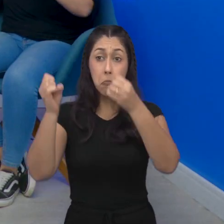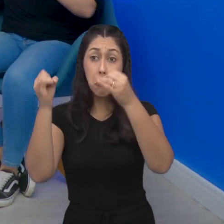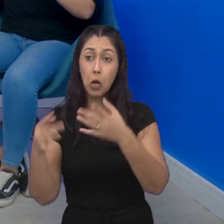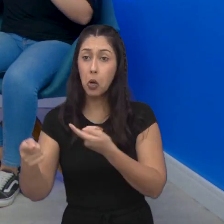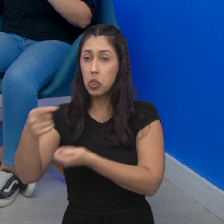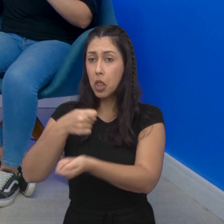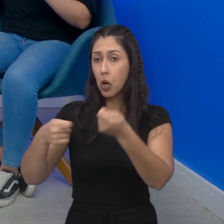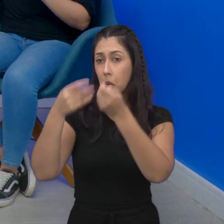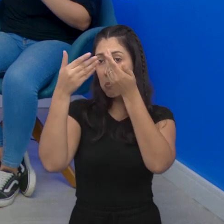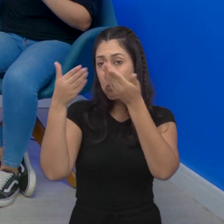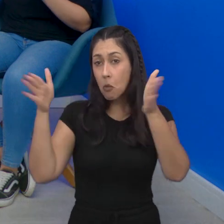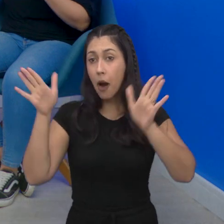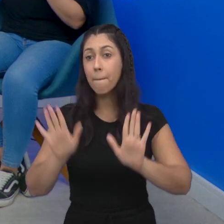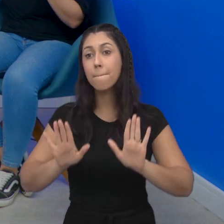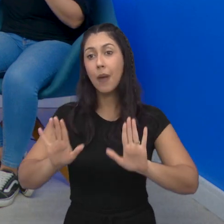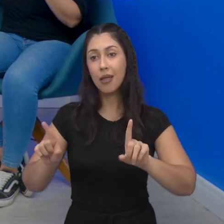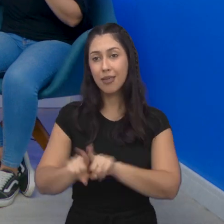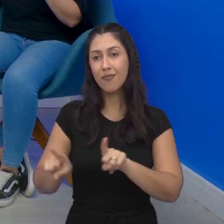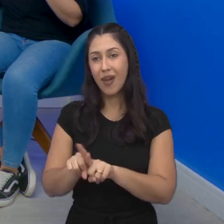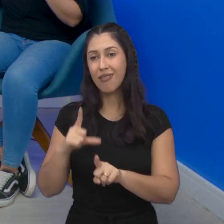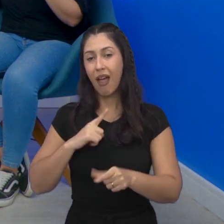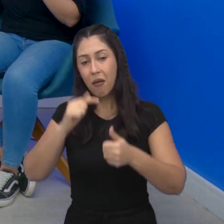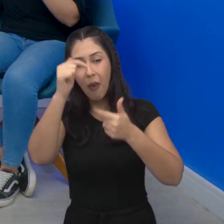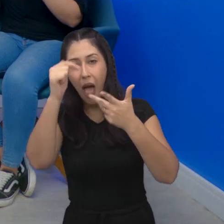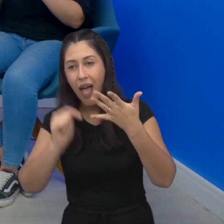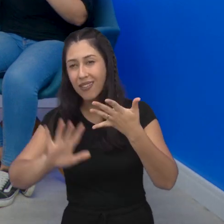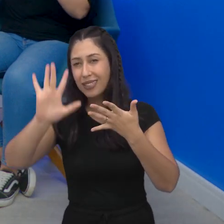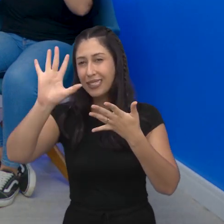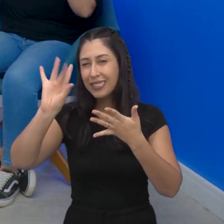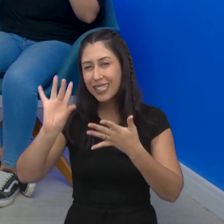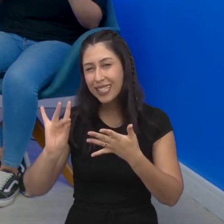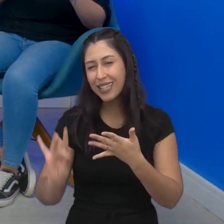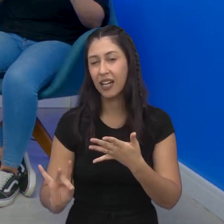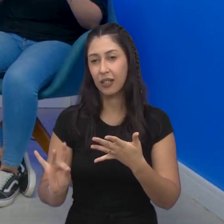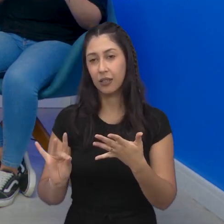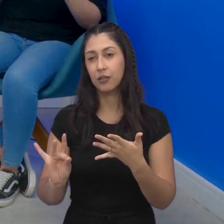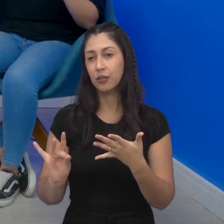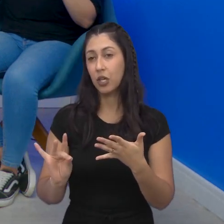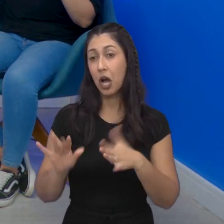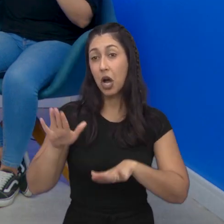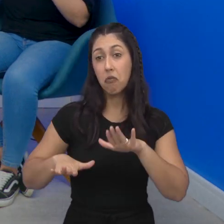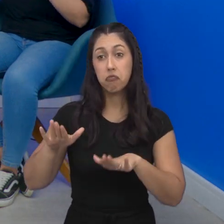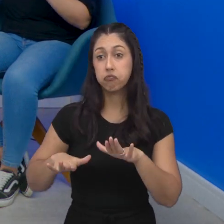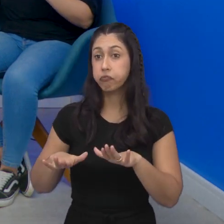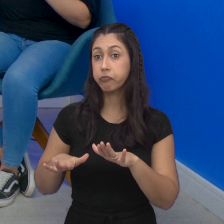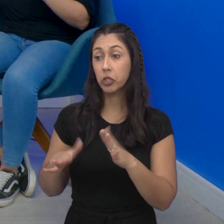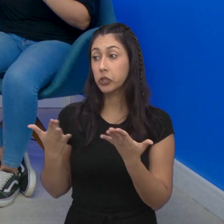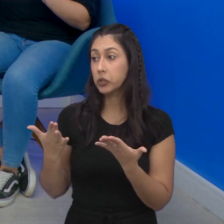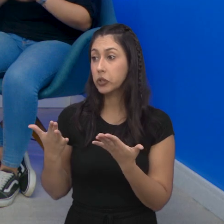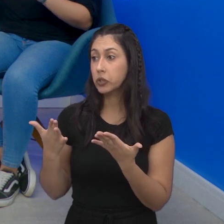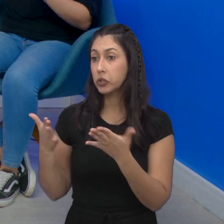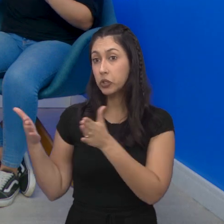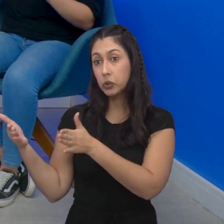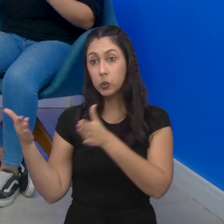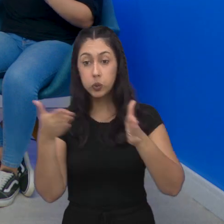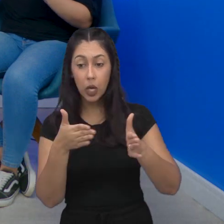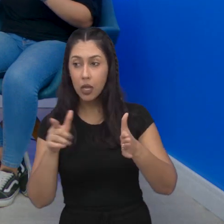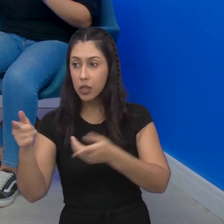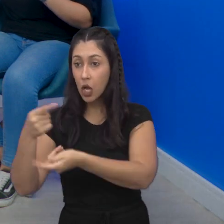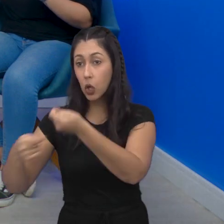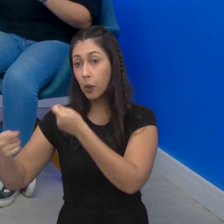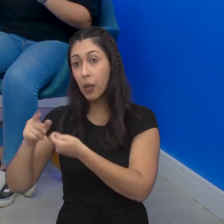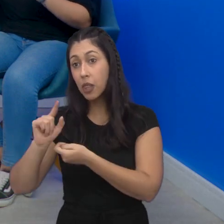a macroeconomia, né? Mas são vários pequenos aspectos, às vezes não diretamente relacionados à economia, mas que acabam